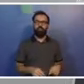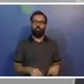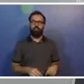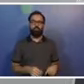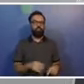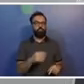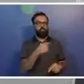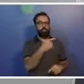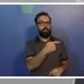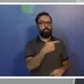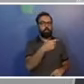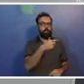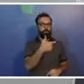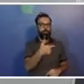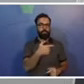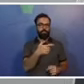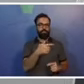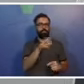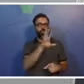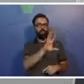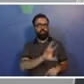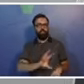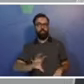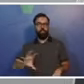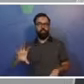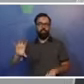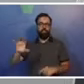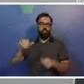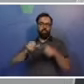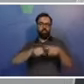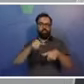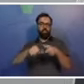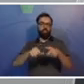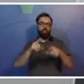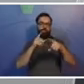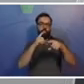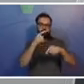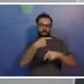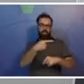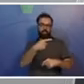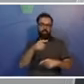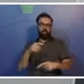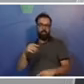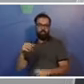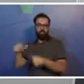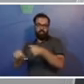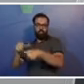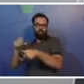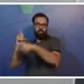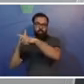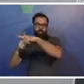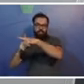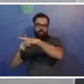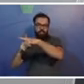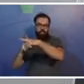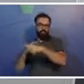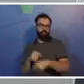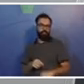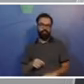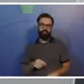Se ele era menos, eu vou inverter o sinal dele. Mais